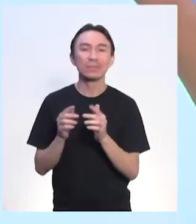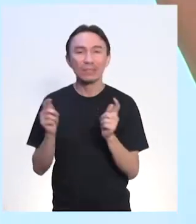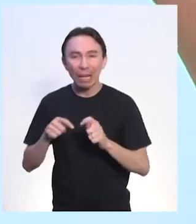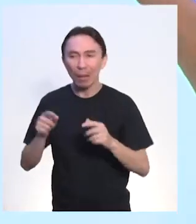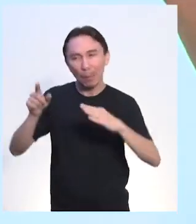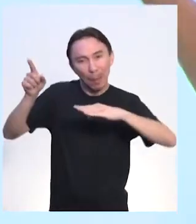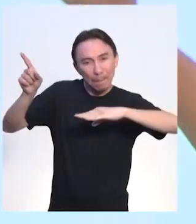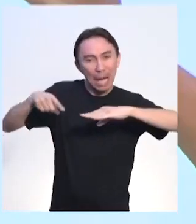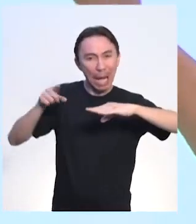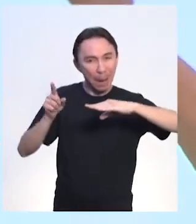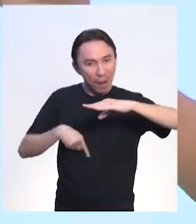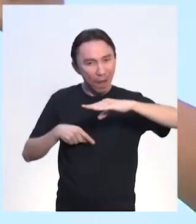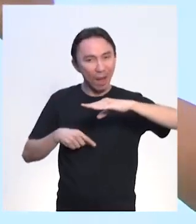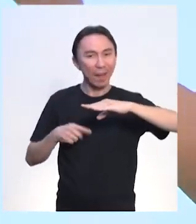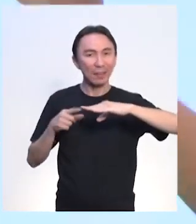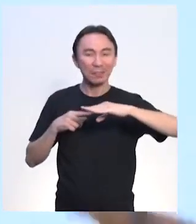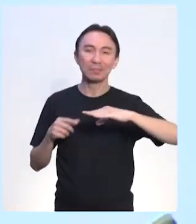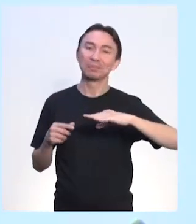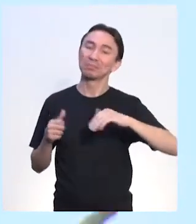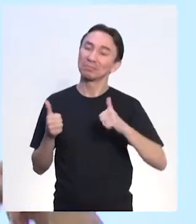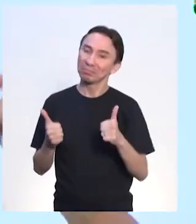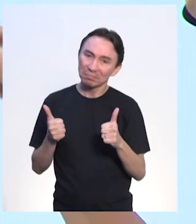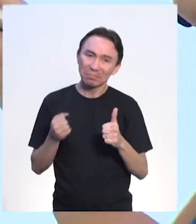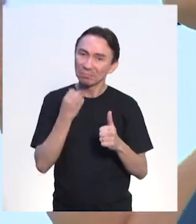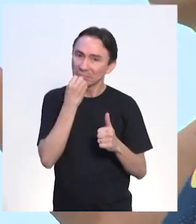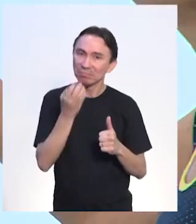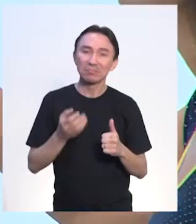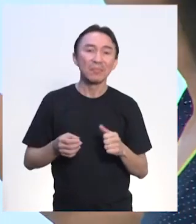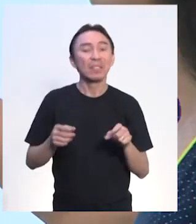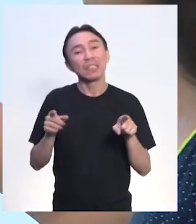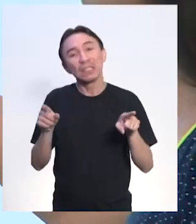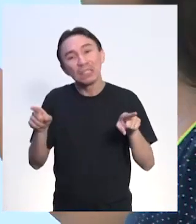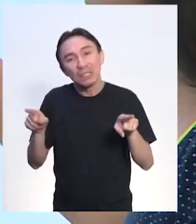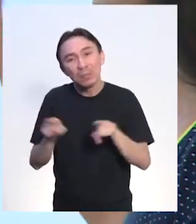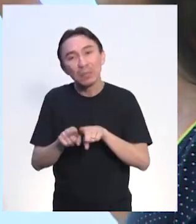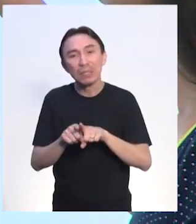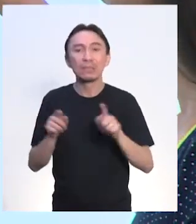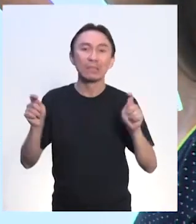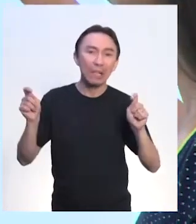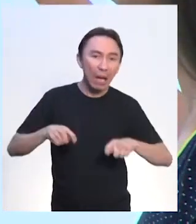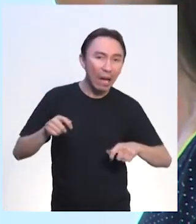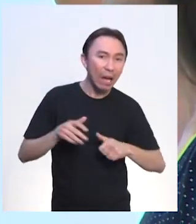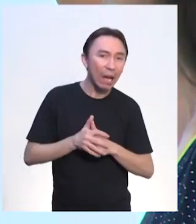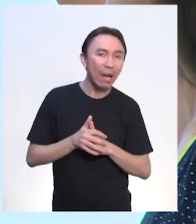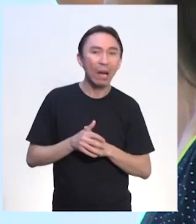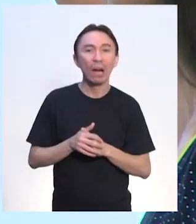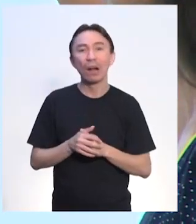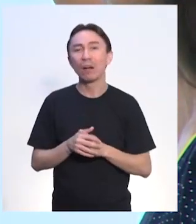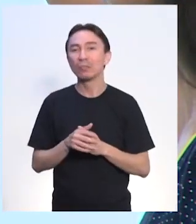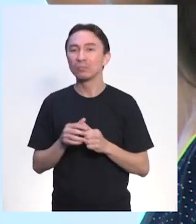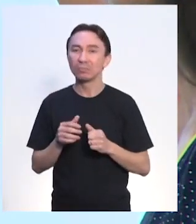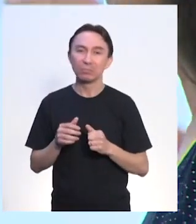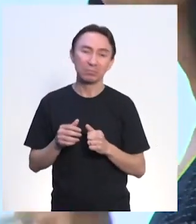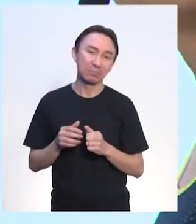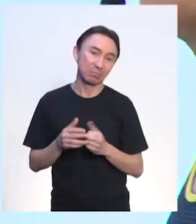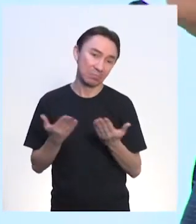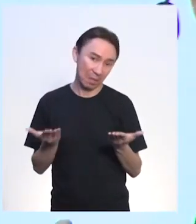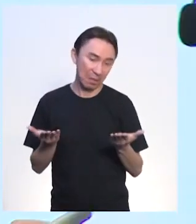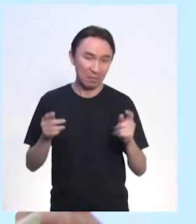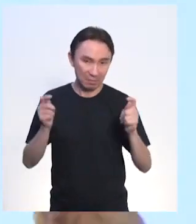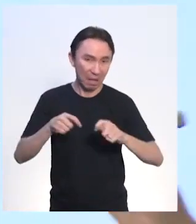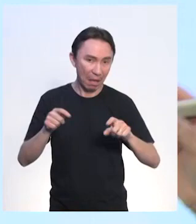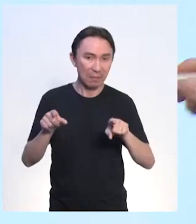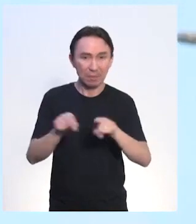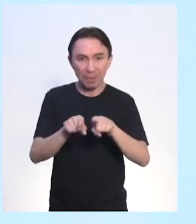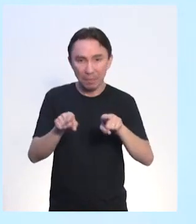mais fácil. Então, o 2, e também posso simplificar esse 2 com o 4 e sobra um 2